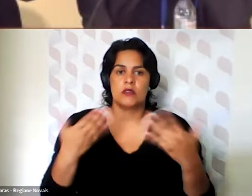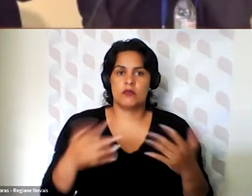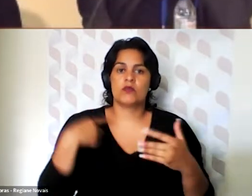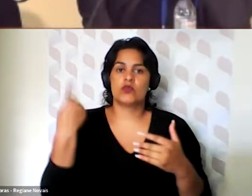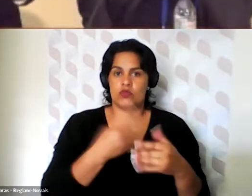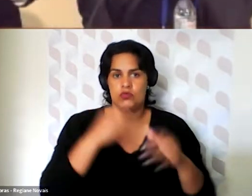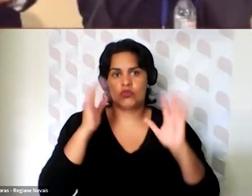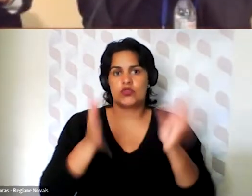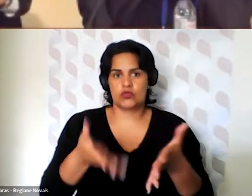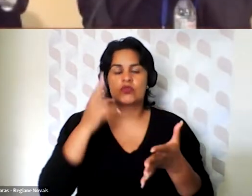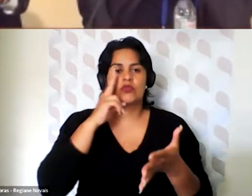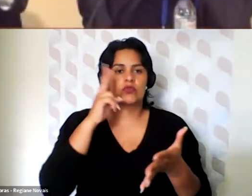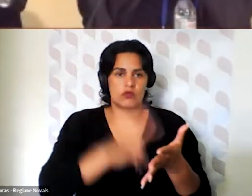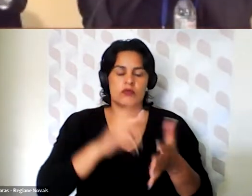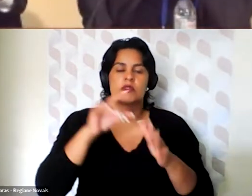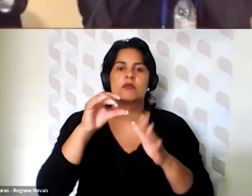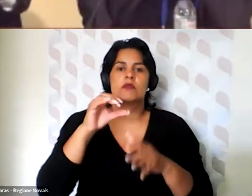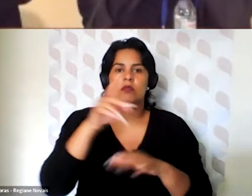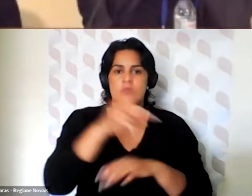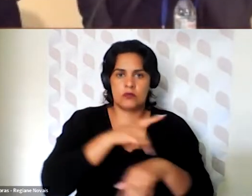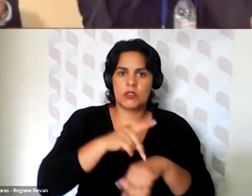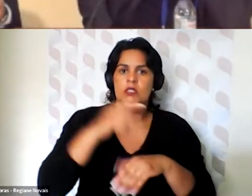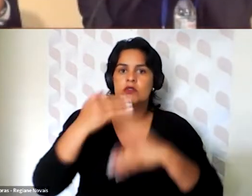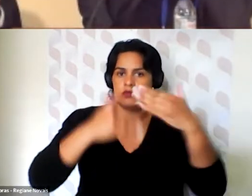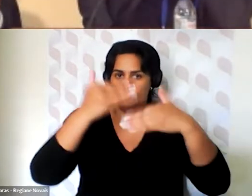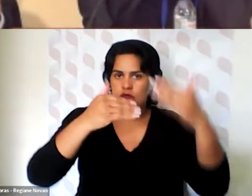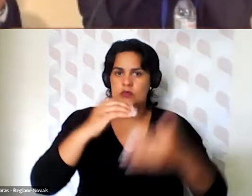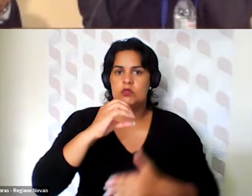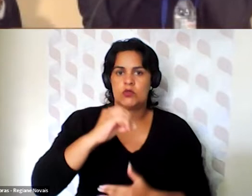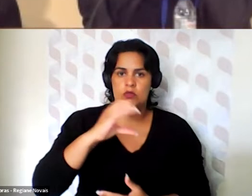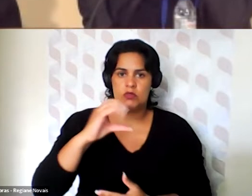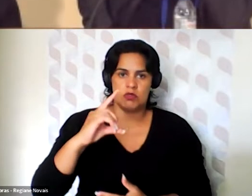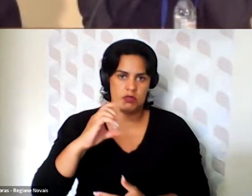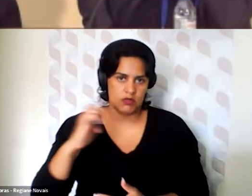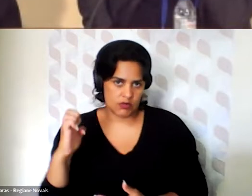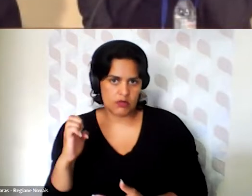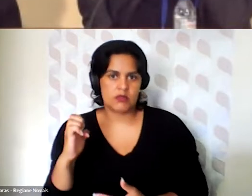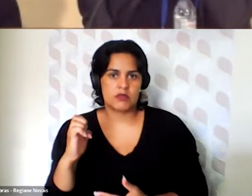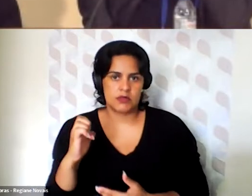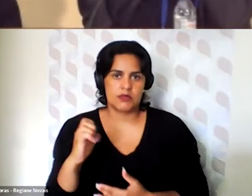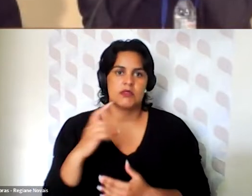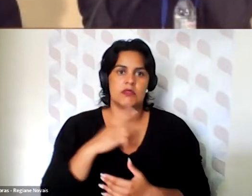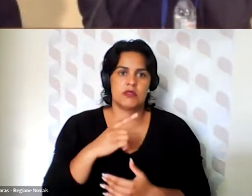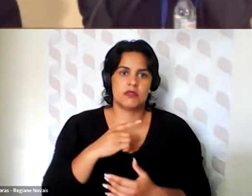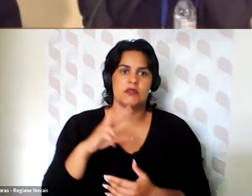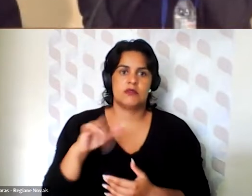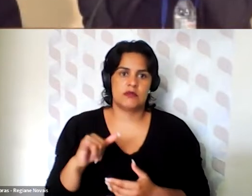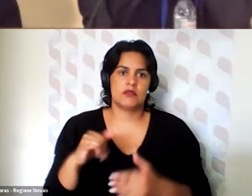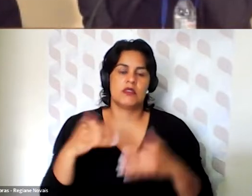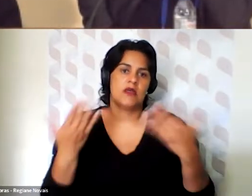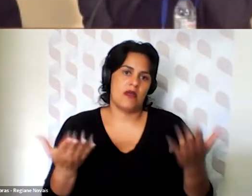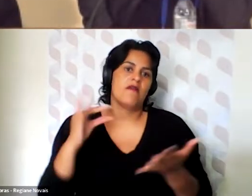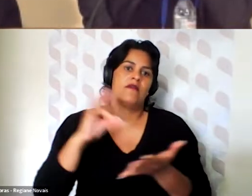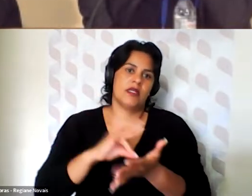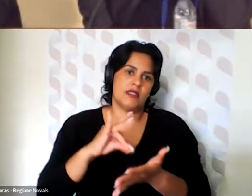foi pedido ao México, uma das condições foi que o México saísse do grupo de 77, que nas Nações Unidas é o